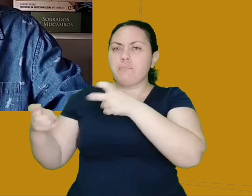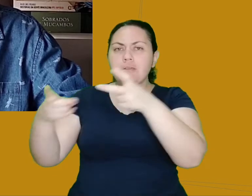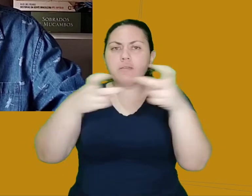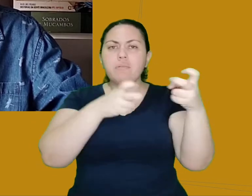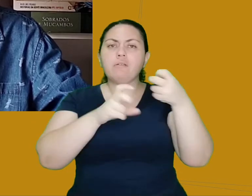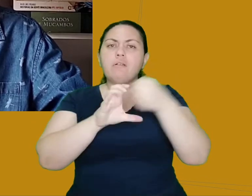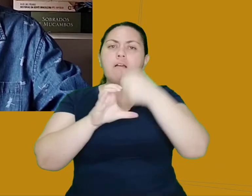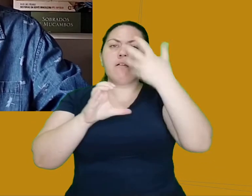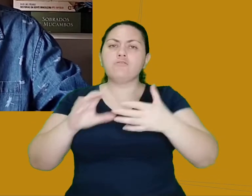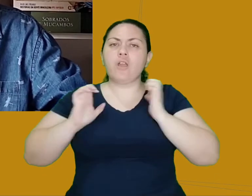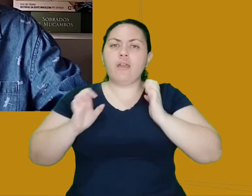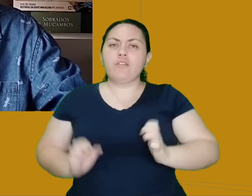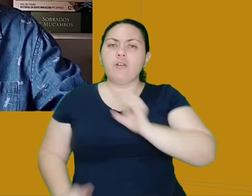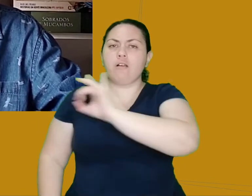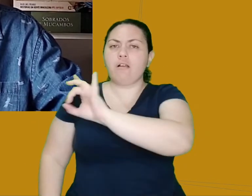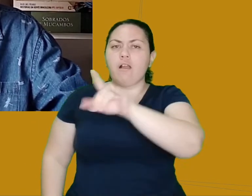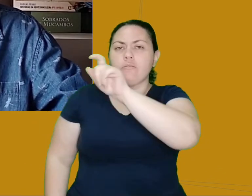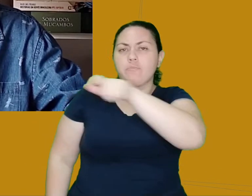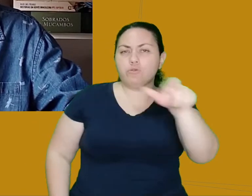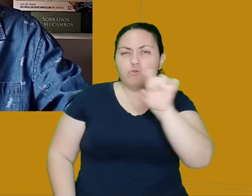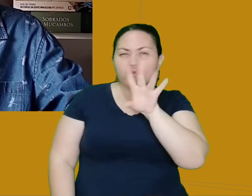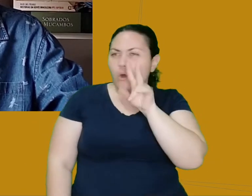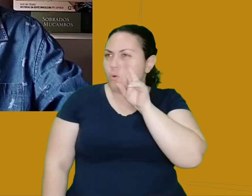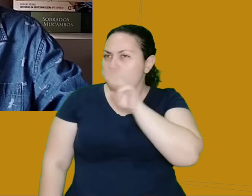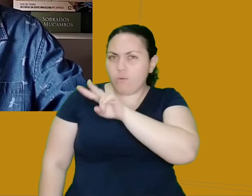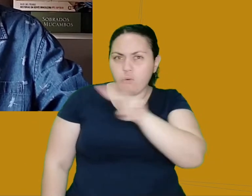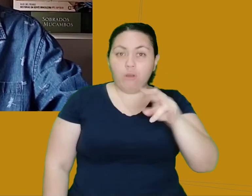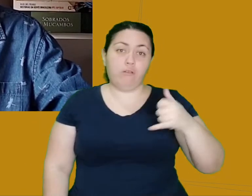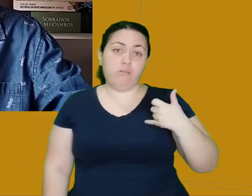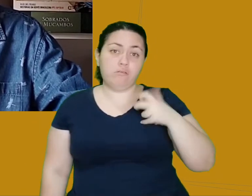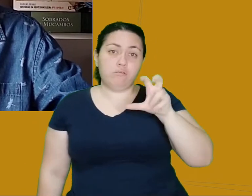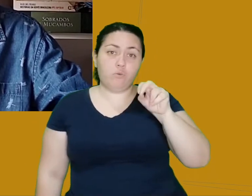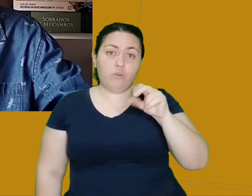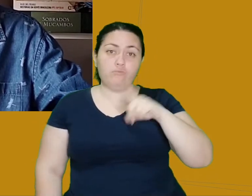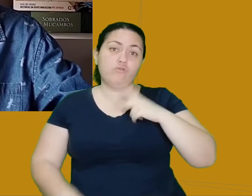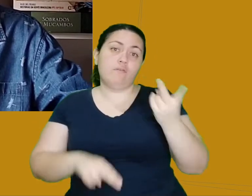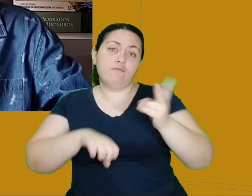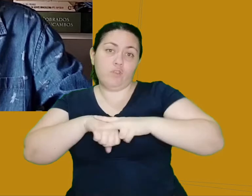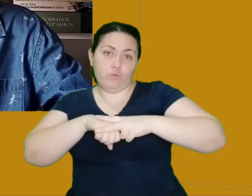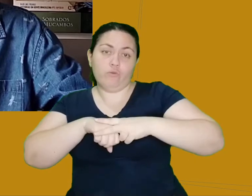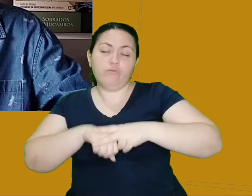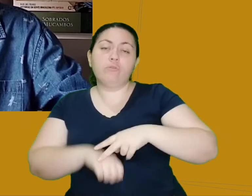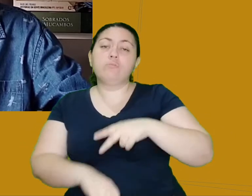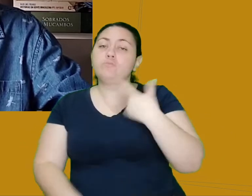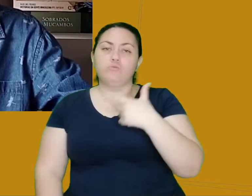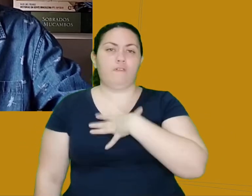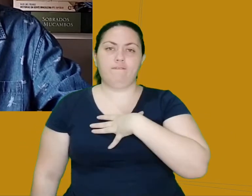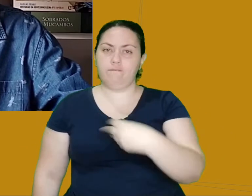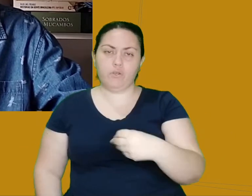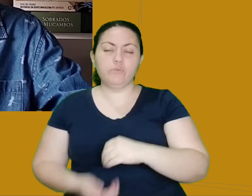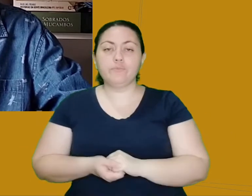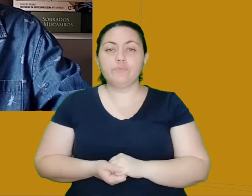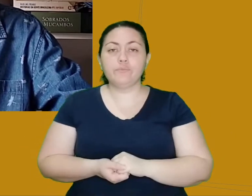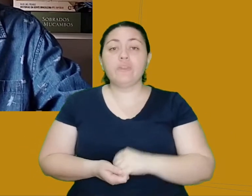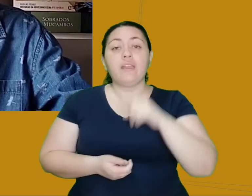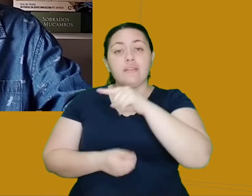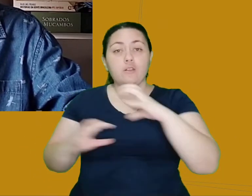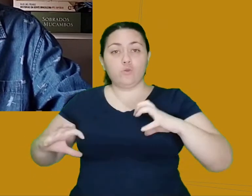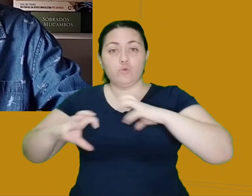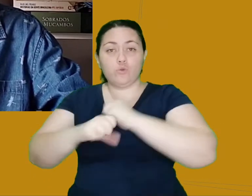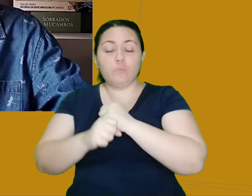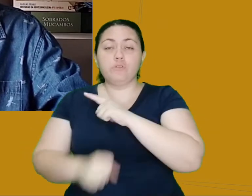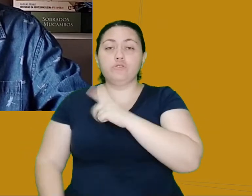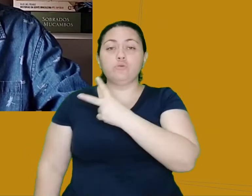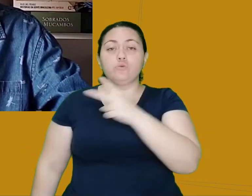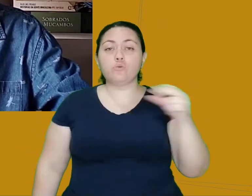adivinhar o caráter das pessoas apenas de olhar para elas. Ele tinha 50 anos, era viúvo e sem filhos. Fora isso, tinha um capital